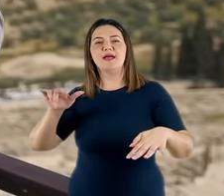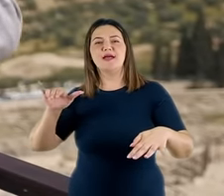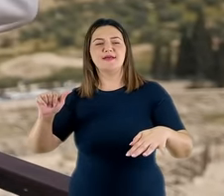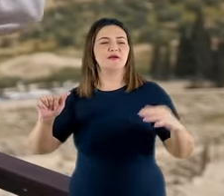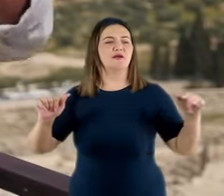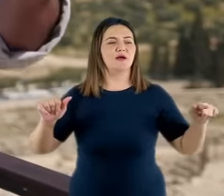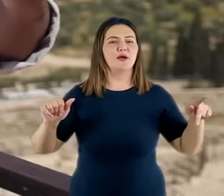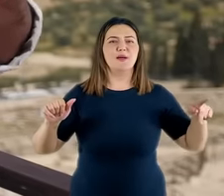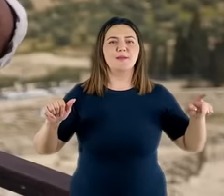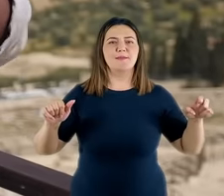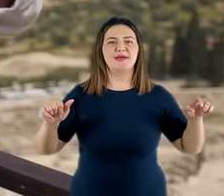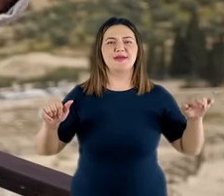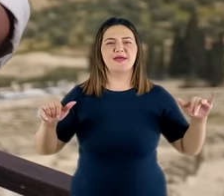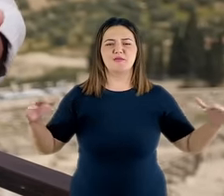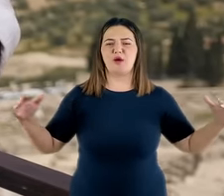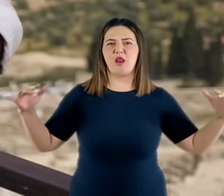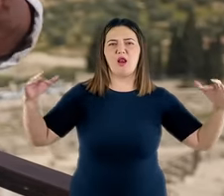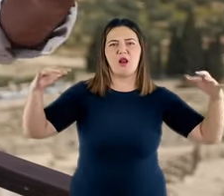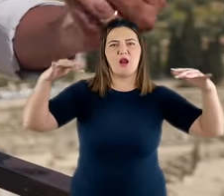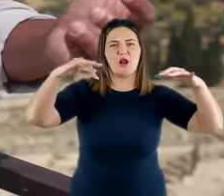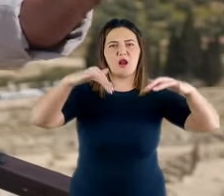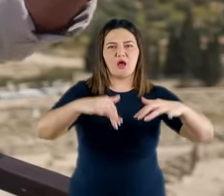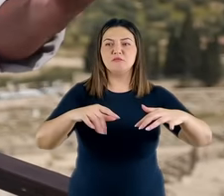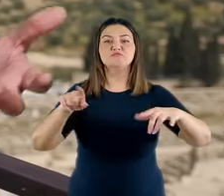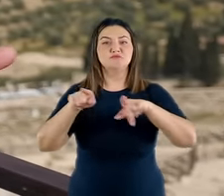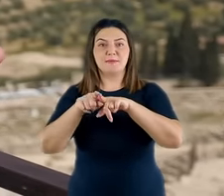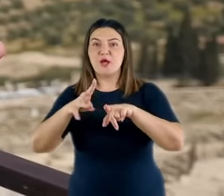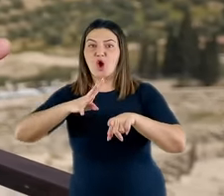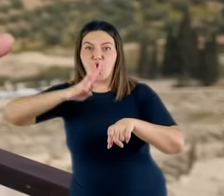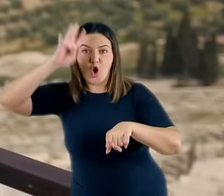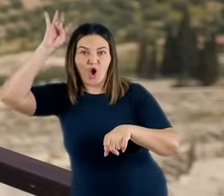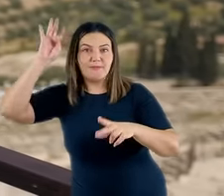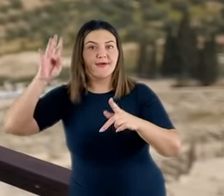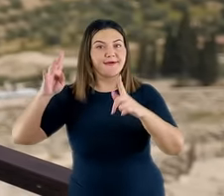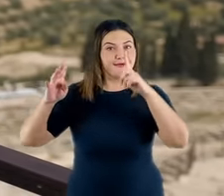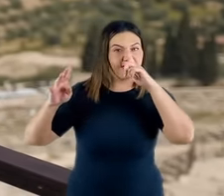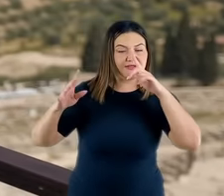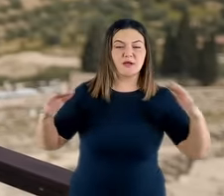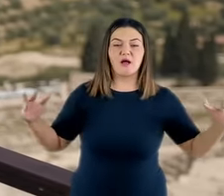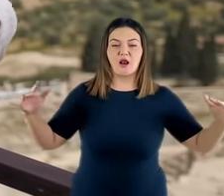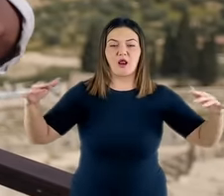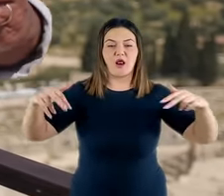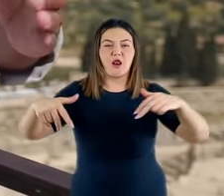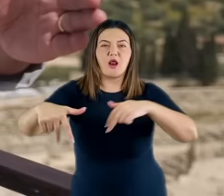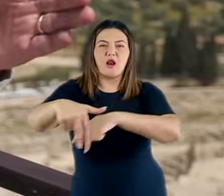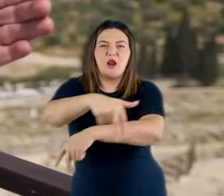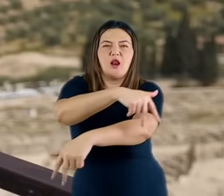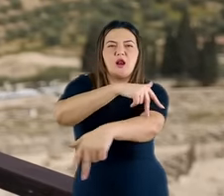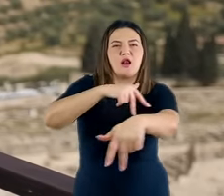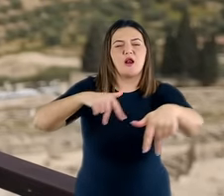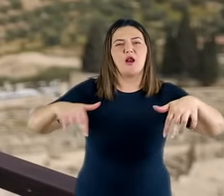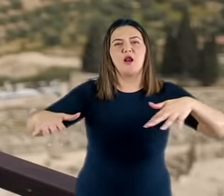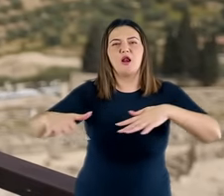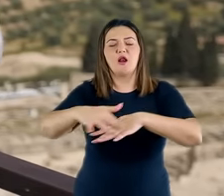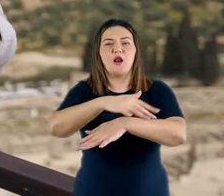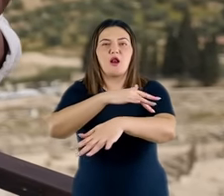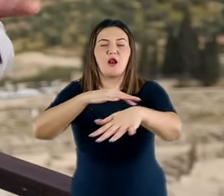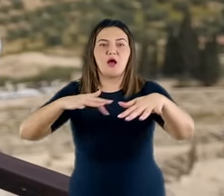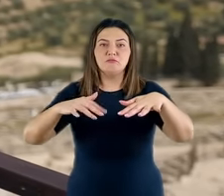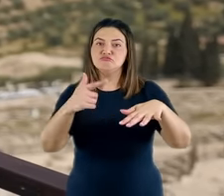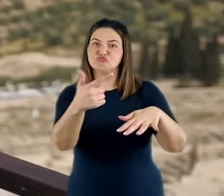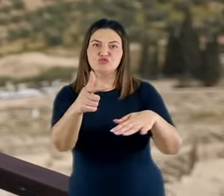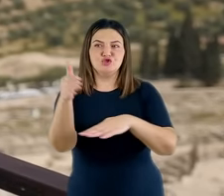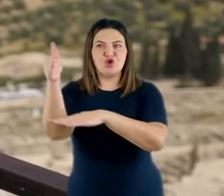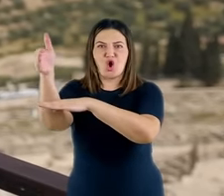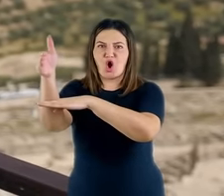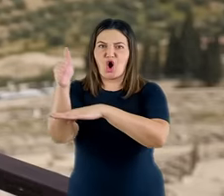Pérea e de outros lugares também fora de Israel, como a Grécia e até Roma. Como a cidade tinha um fluxo muito grande de pessoas chegando, e naquela época